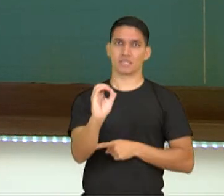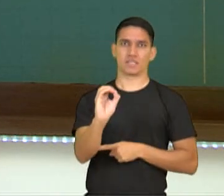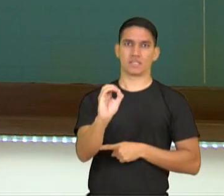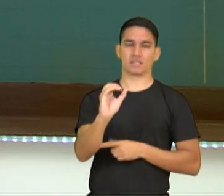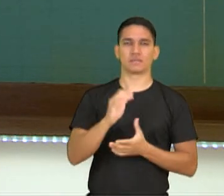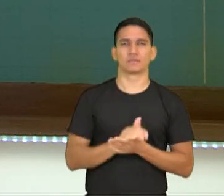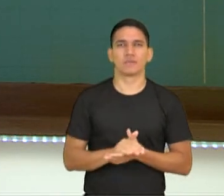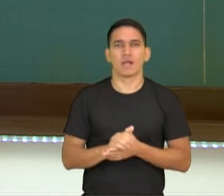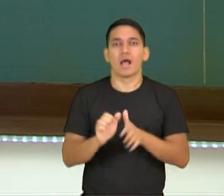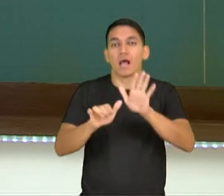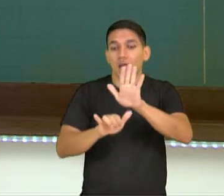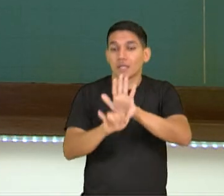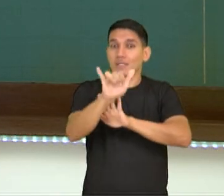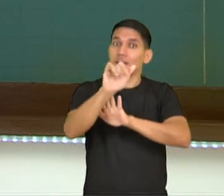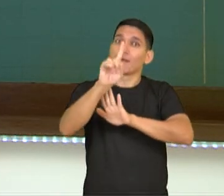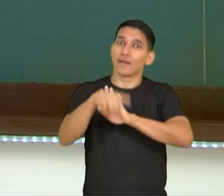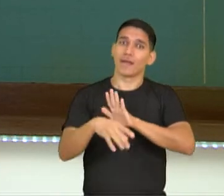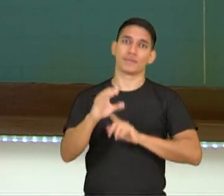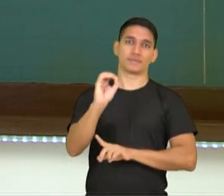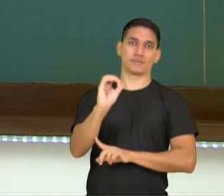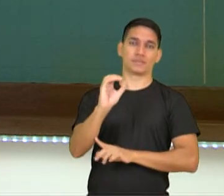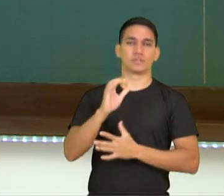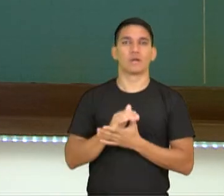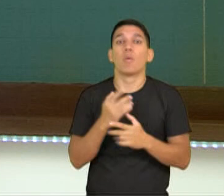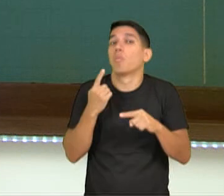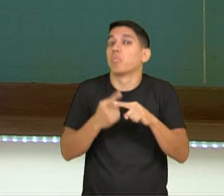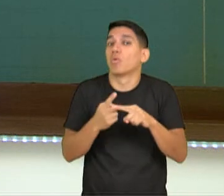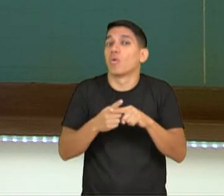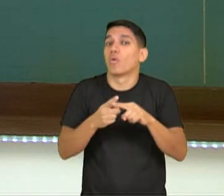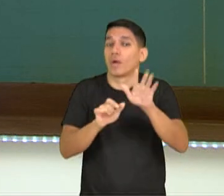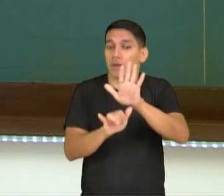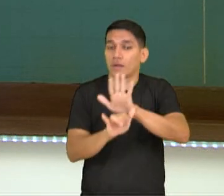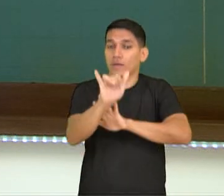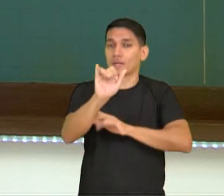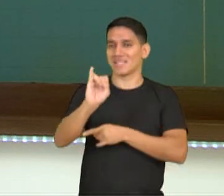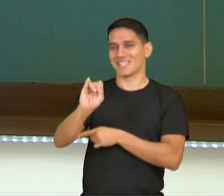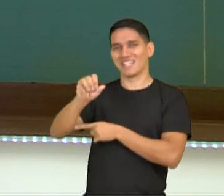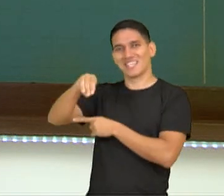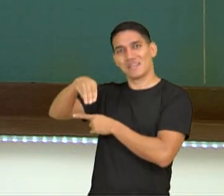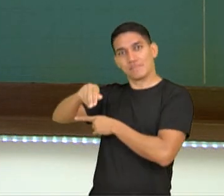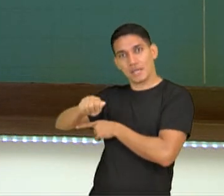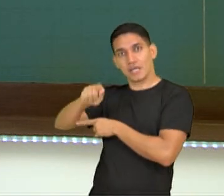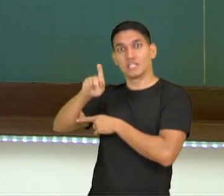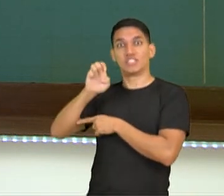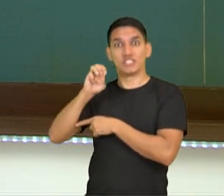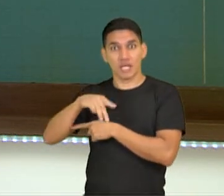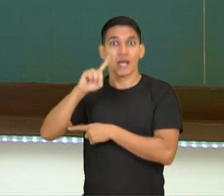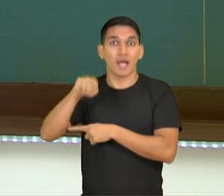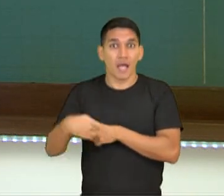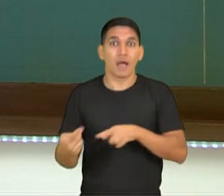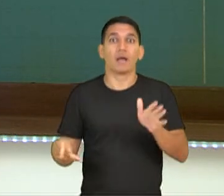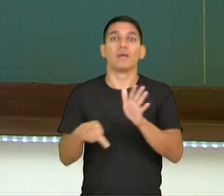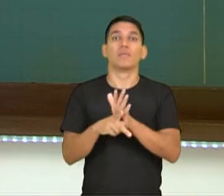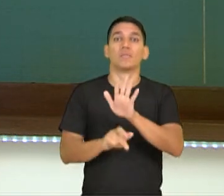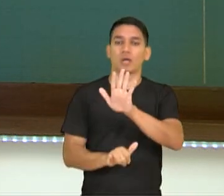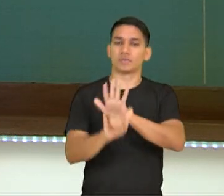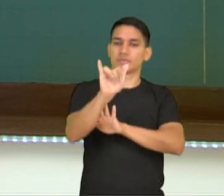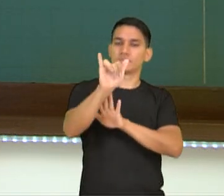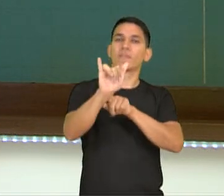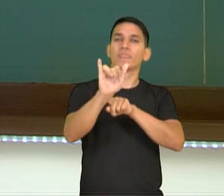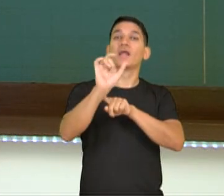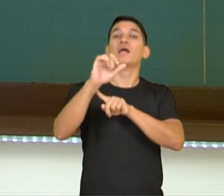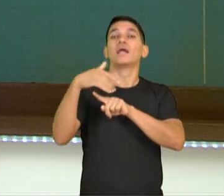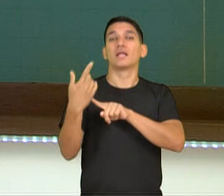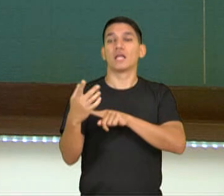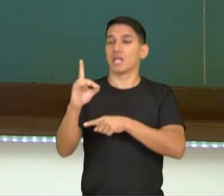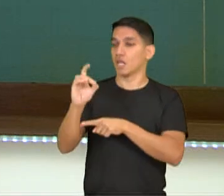bom? A imagem dele vai ser zero, porque a imagem, né, ela é o eixo y, né? Tá? E o domínio é